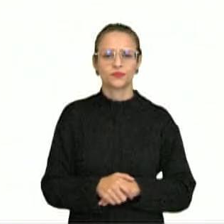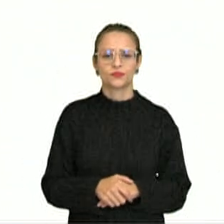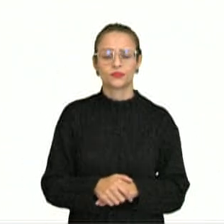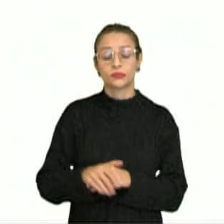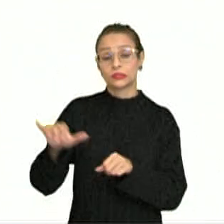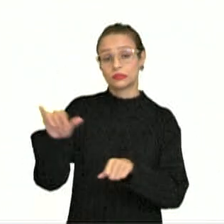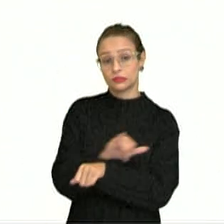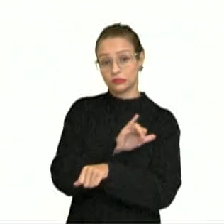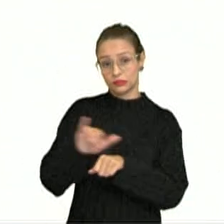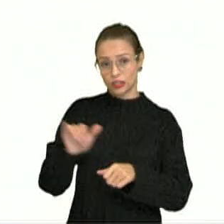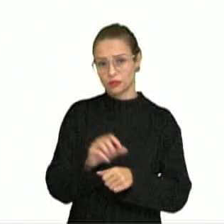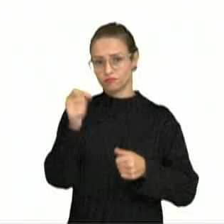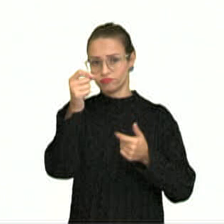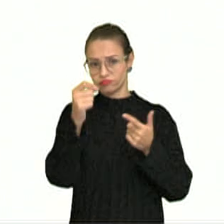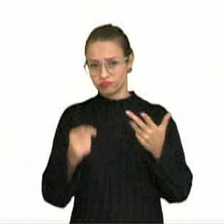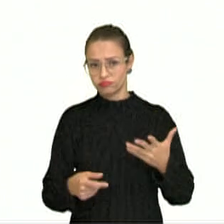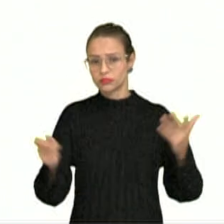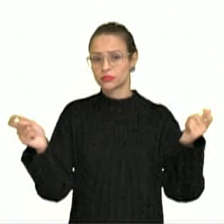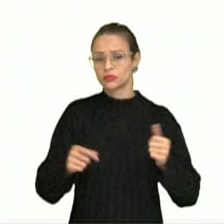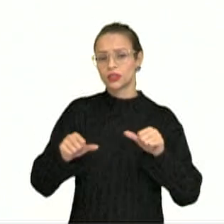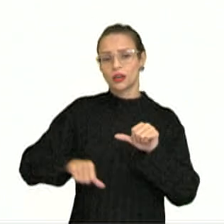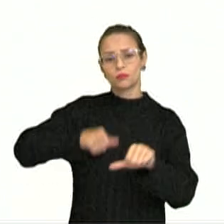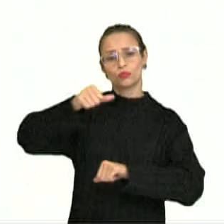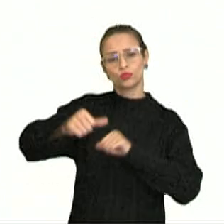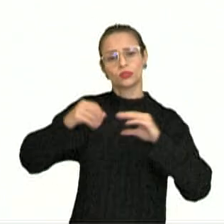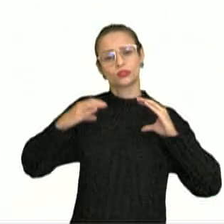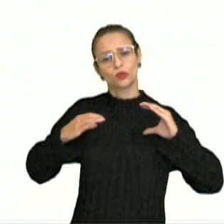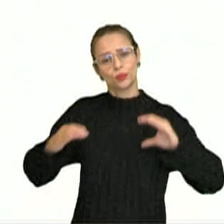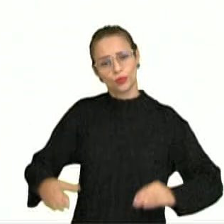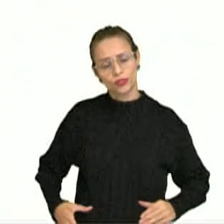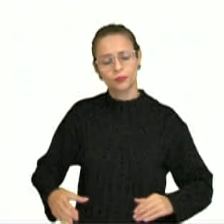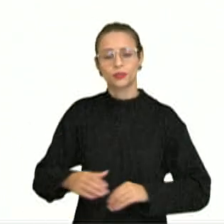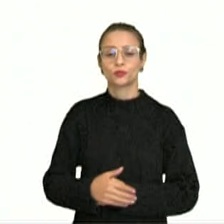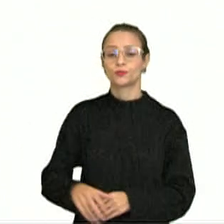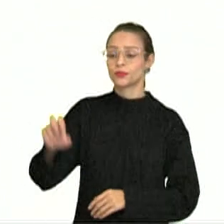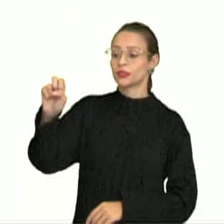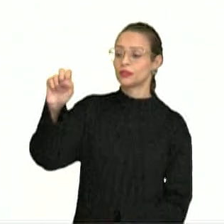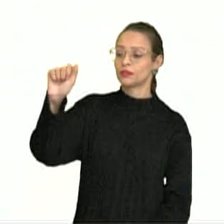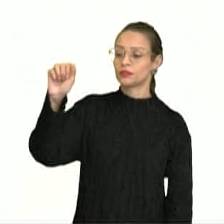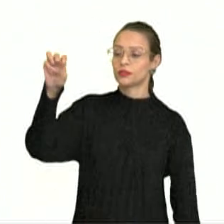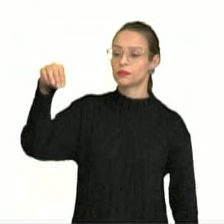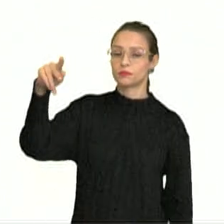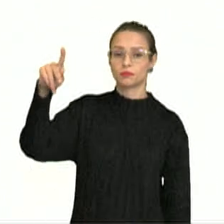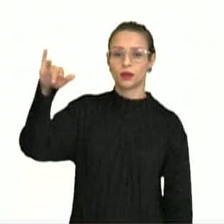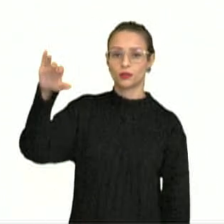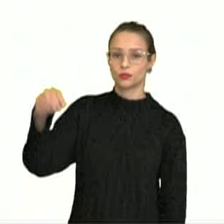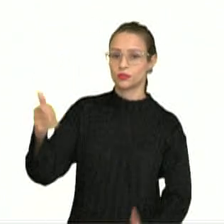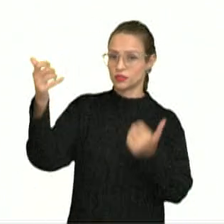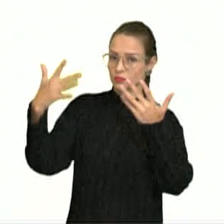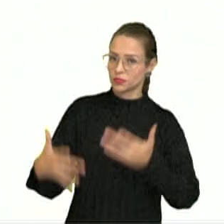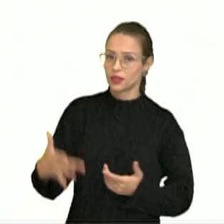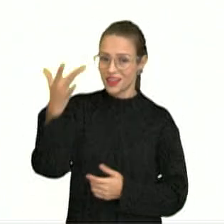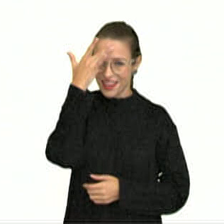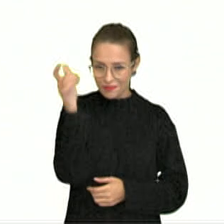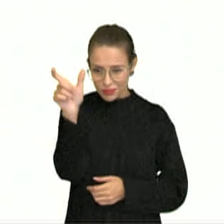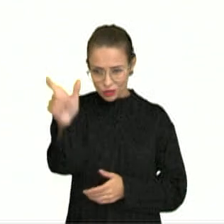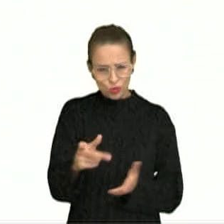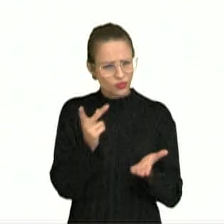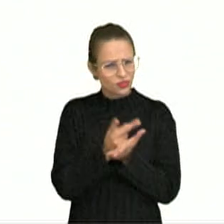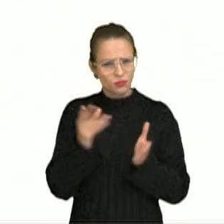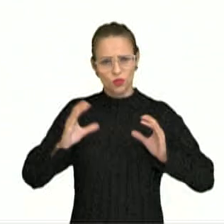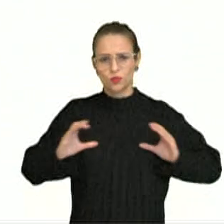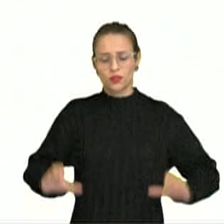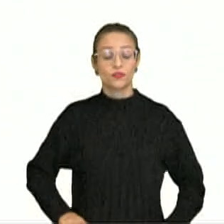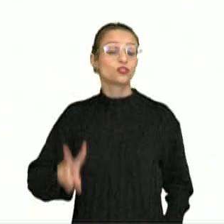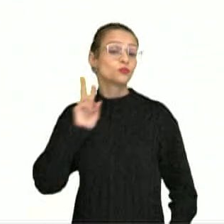Ferramentas que podem facilitar mudanças nesse comportamento. Para Sampaio, a pessoa que se coloca constantemente no papel de vítima